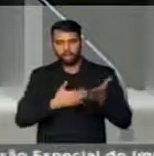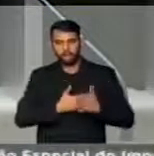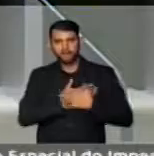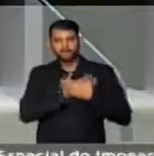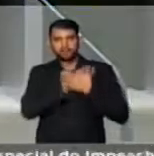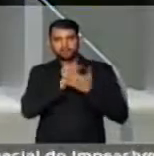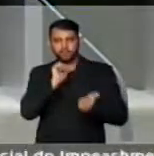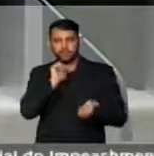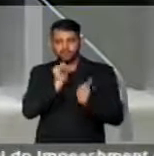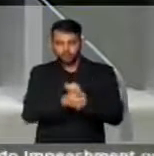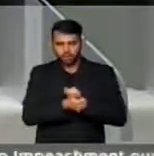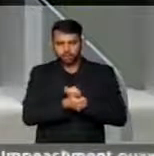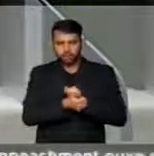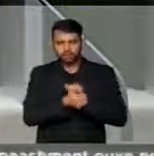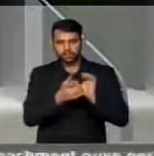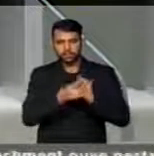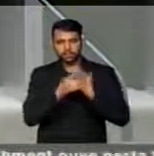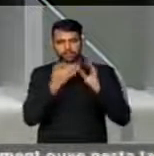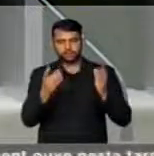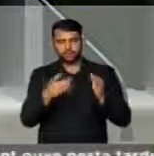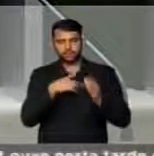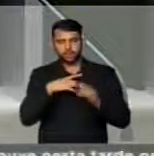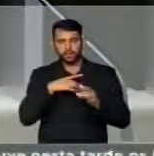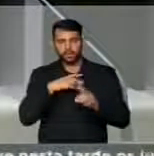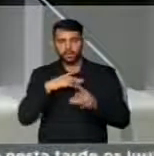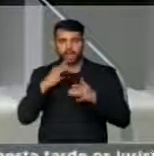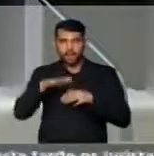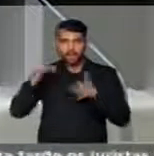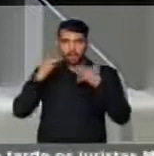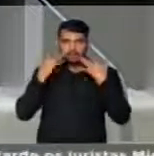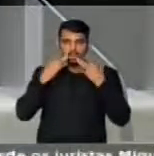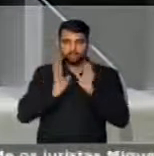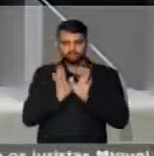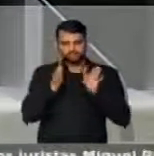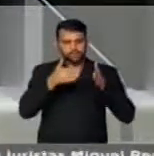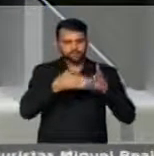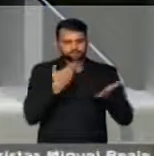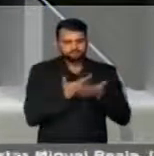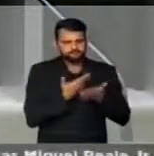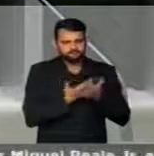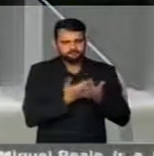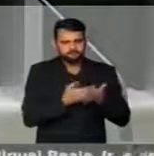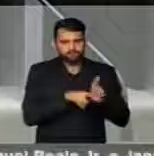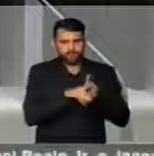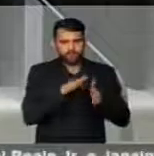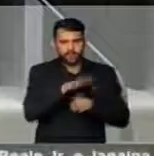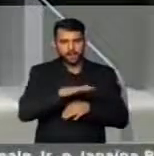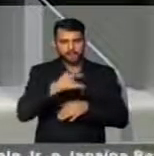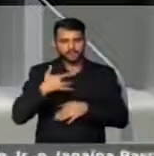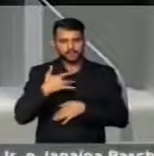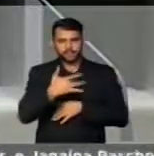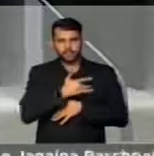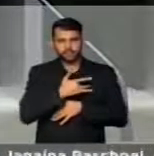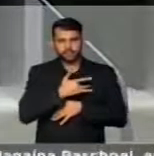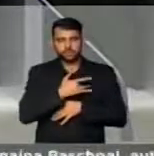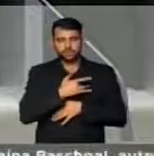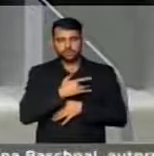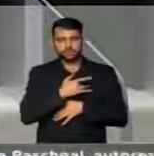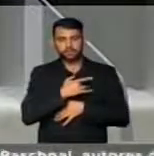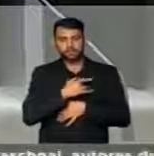apaixonou-se pelo esporte, deixou as artes e direcionou os estudos para a área da saúde